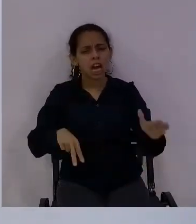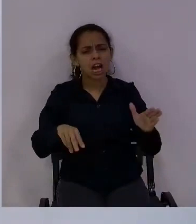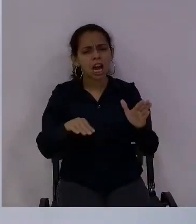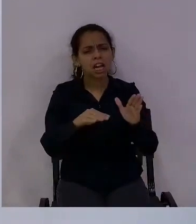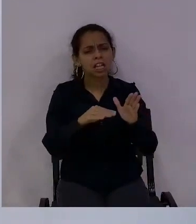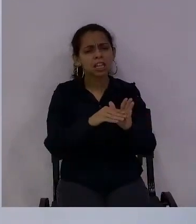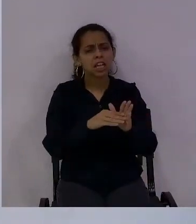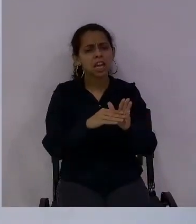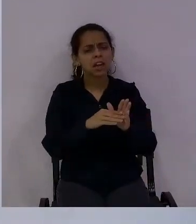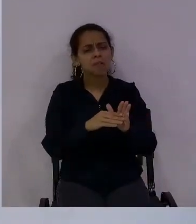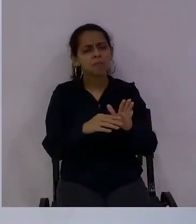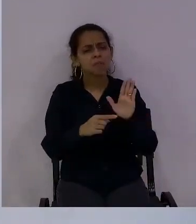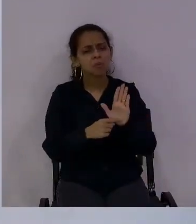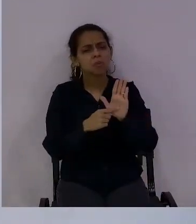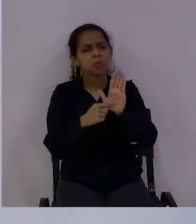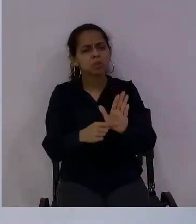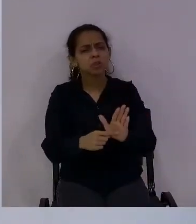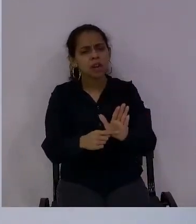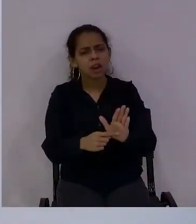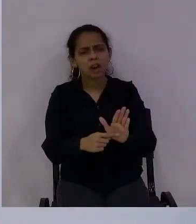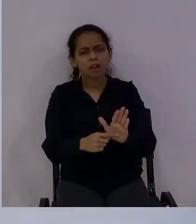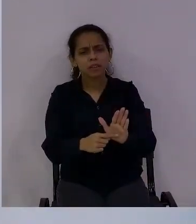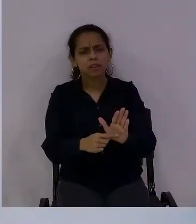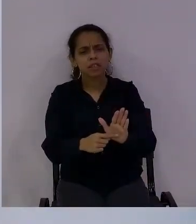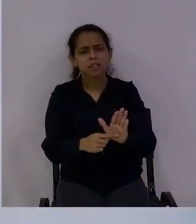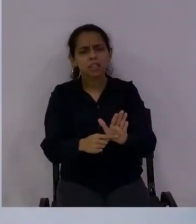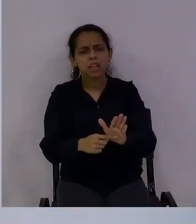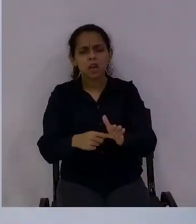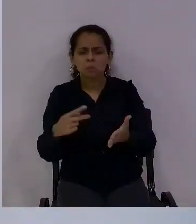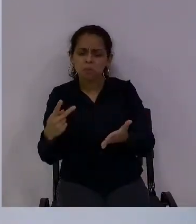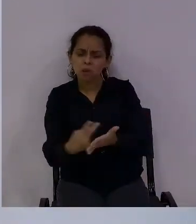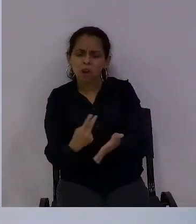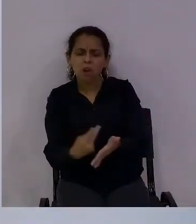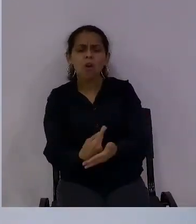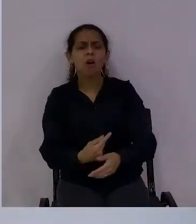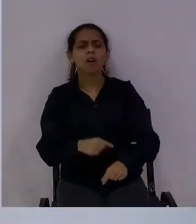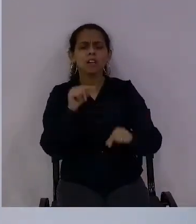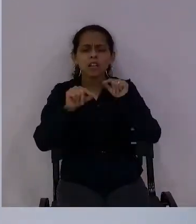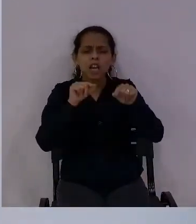O problema é que Jesus não é só o melhor aluno, ele é o aluno perfeito.